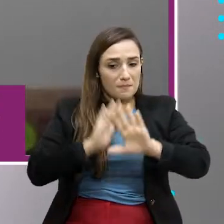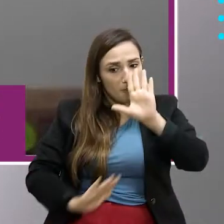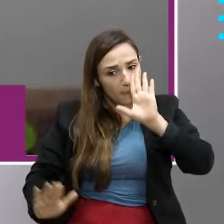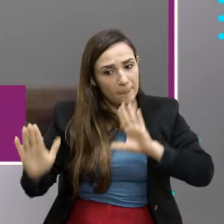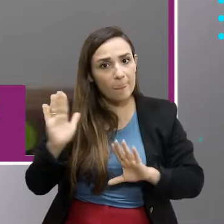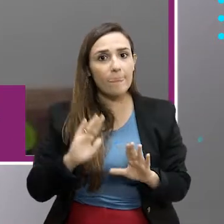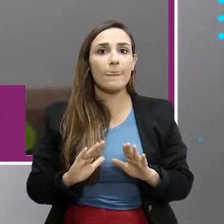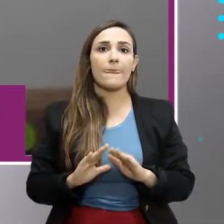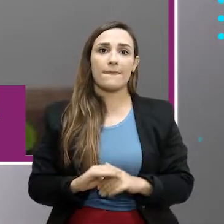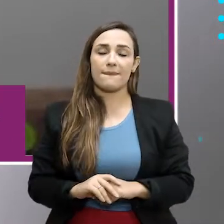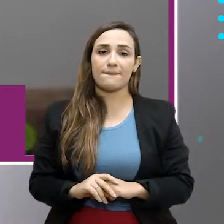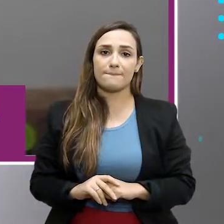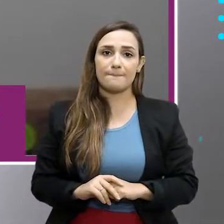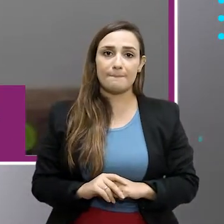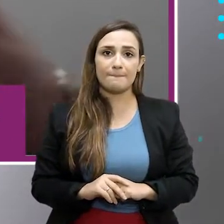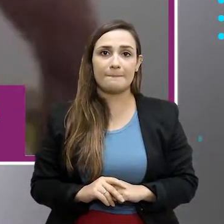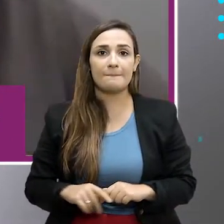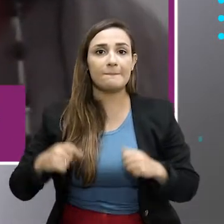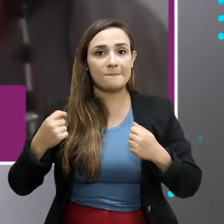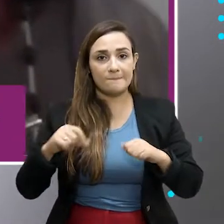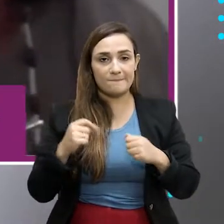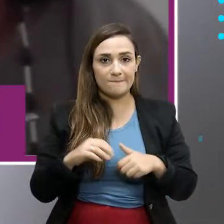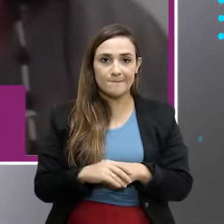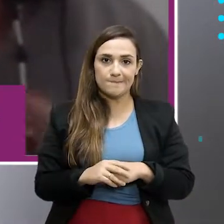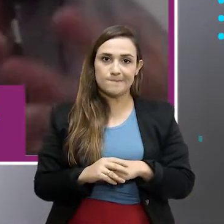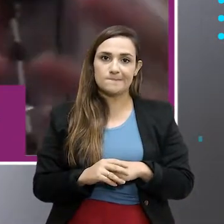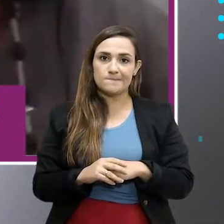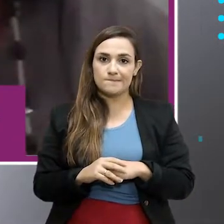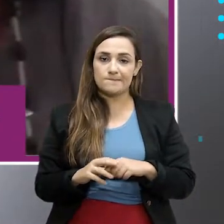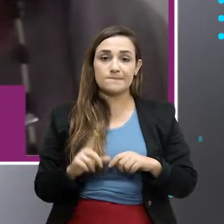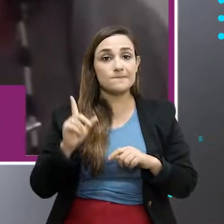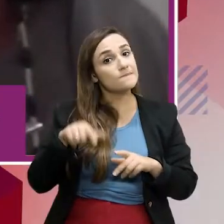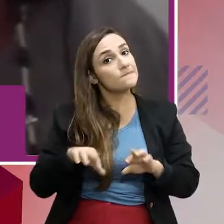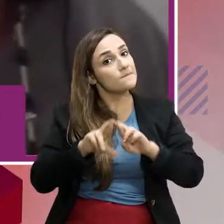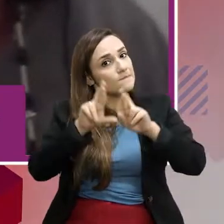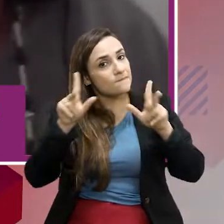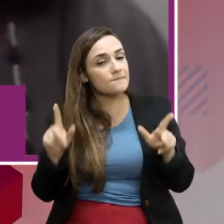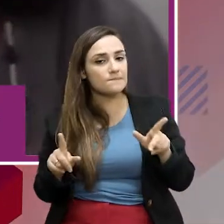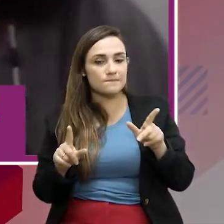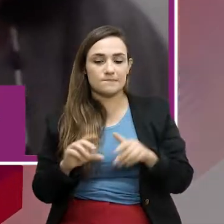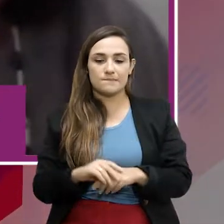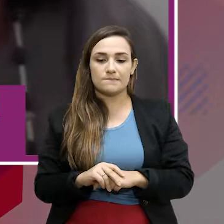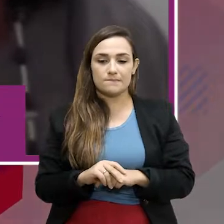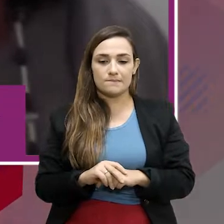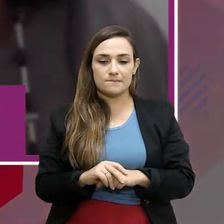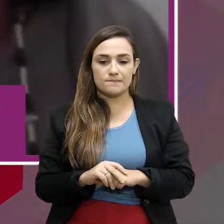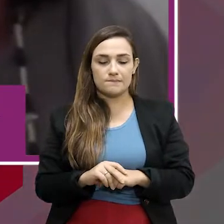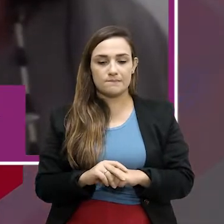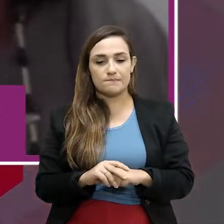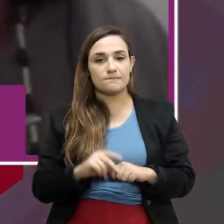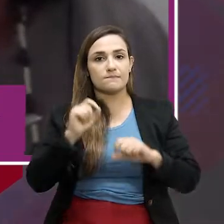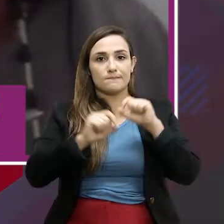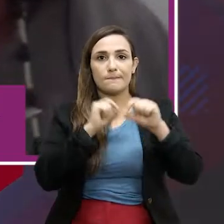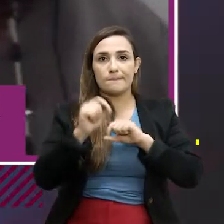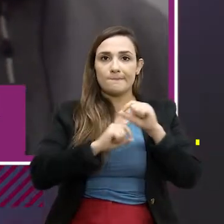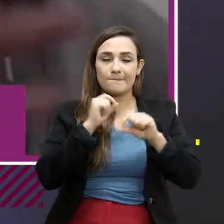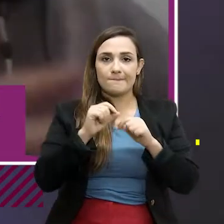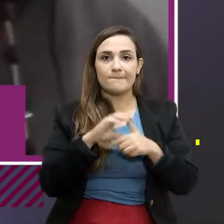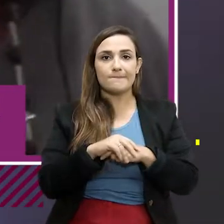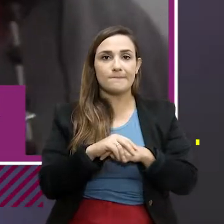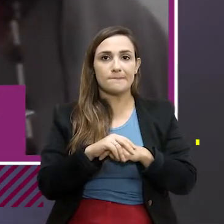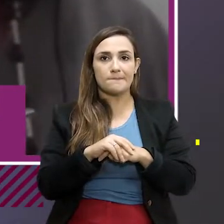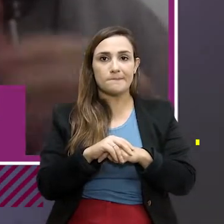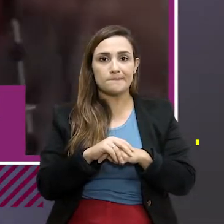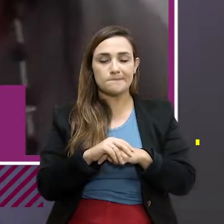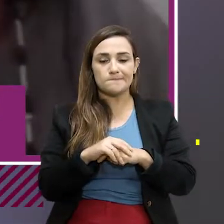crianças, mas com toda essa... com os cuidados que se cercam. Isso é diferente de barzinho, né? Barzinho é